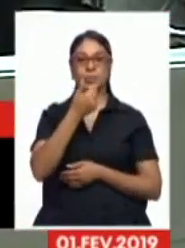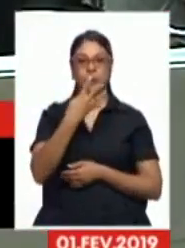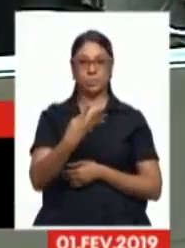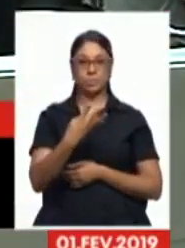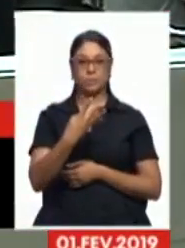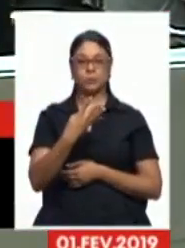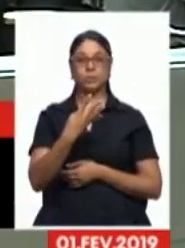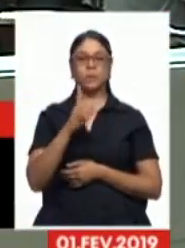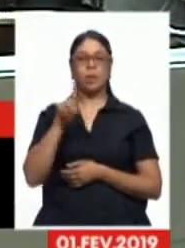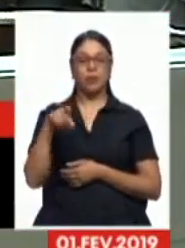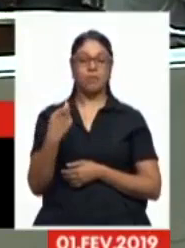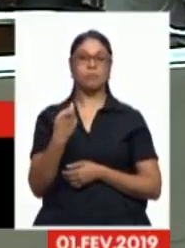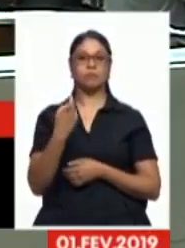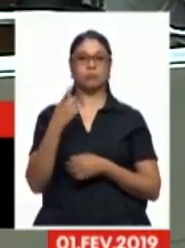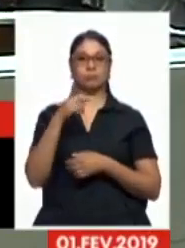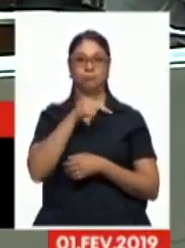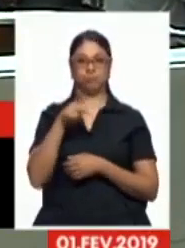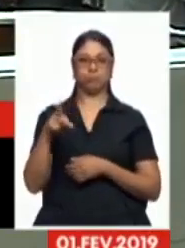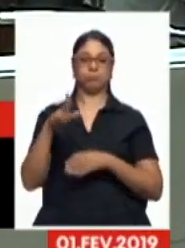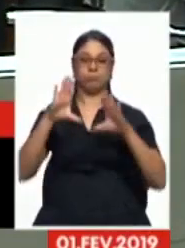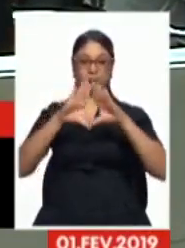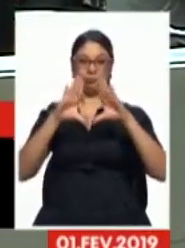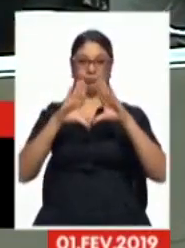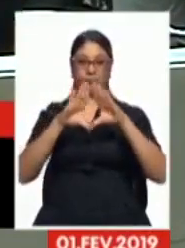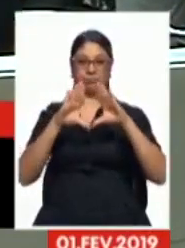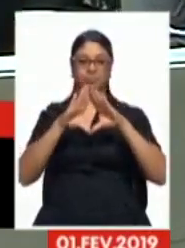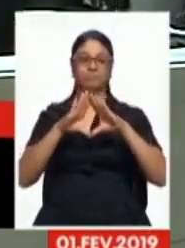dessa Assembleia Legislativa.